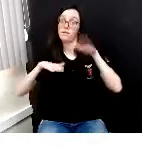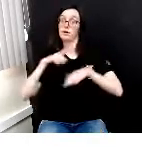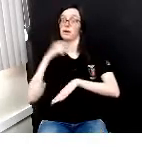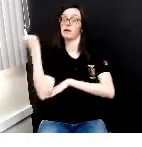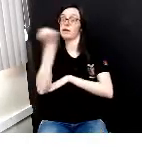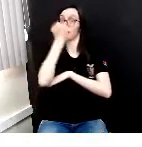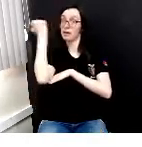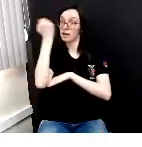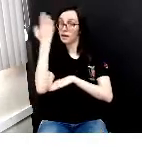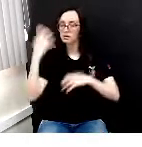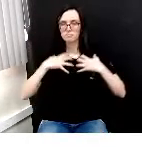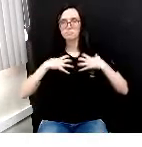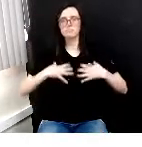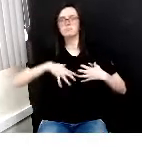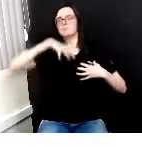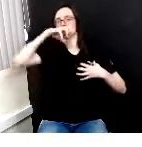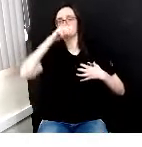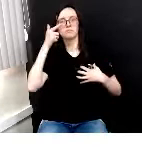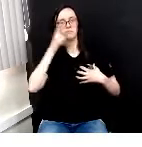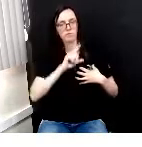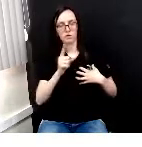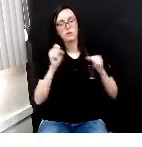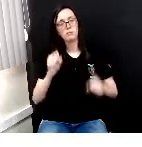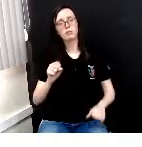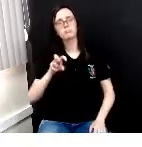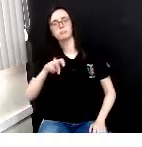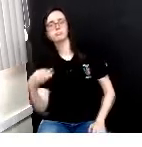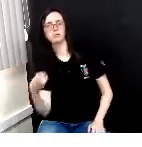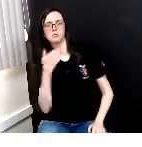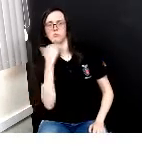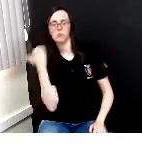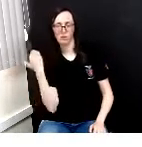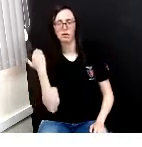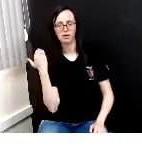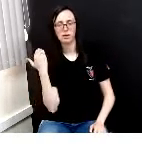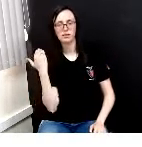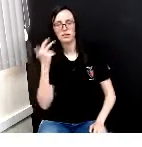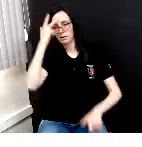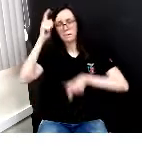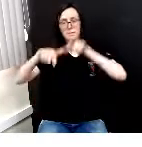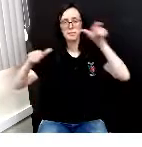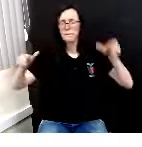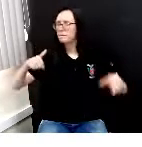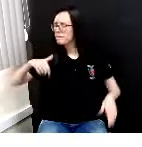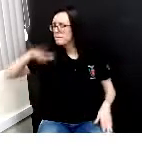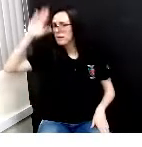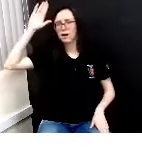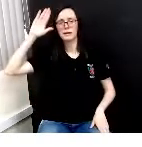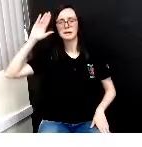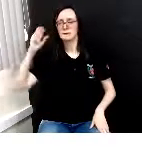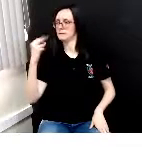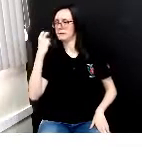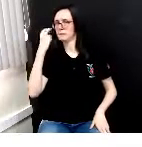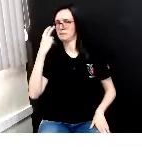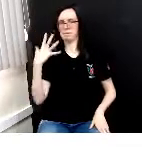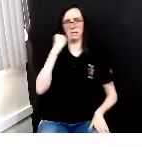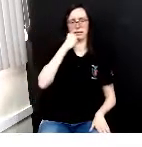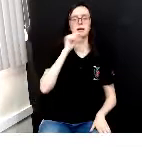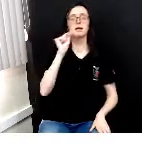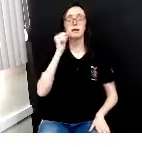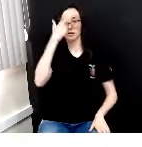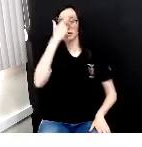graves, como pneumonias e até levando à morte. As pessoas mais acometidas pelo coronavírus